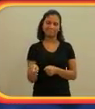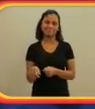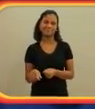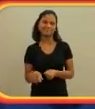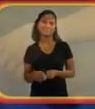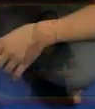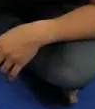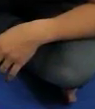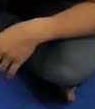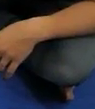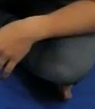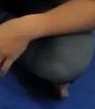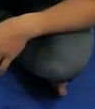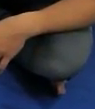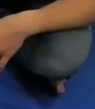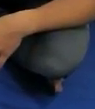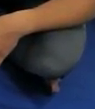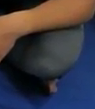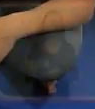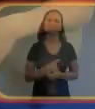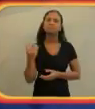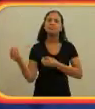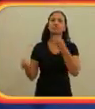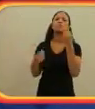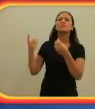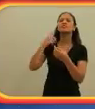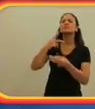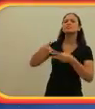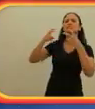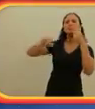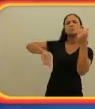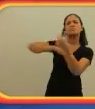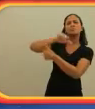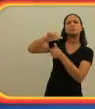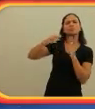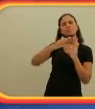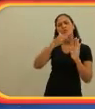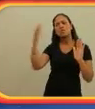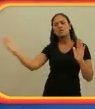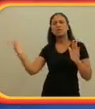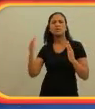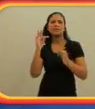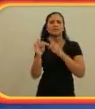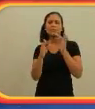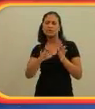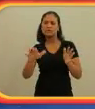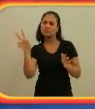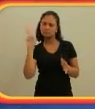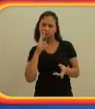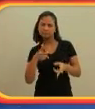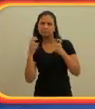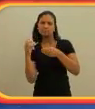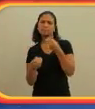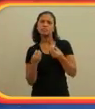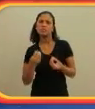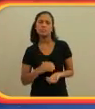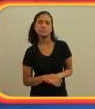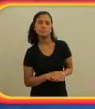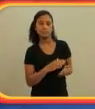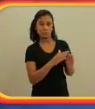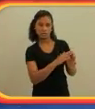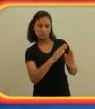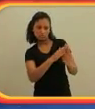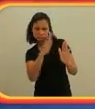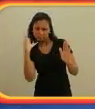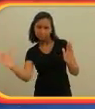baquetas, um menino toca um tambor de brinquedo. Como é que você percebe as mudanças ao longo do tratamento